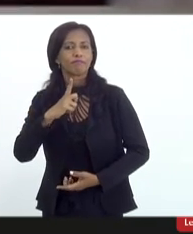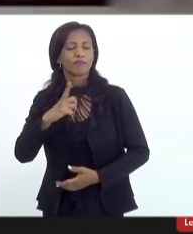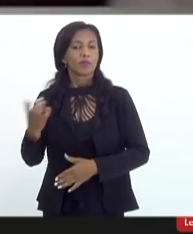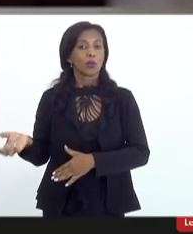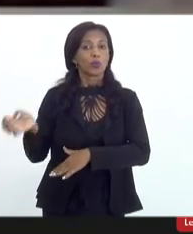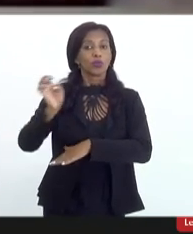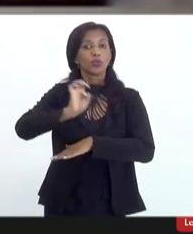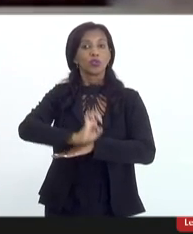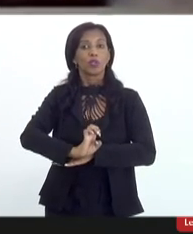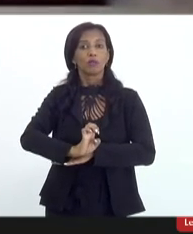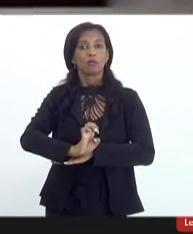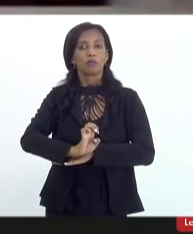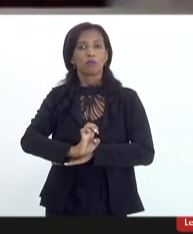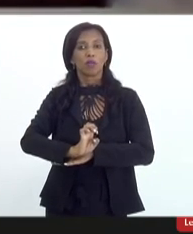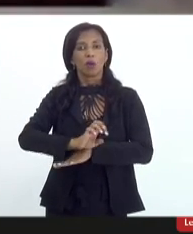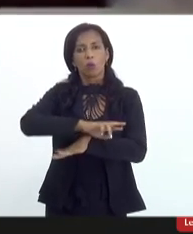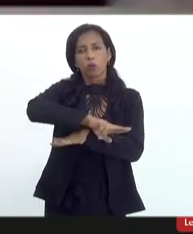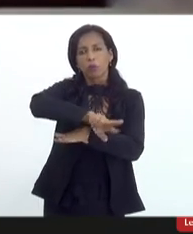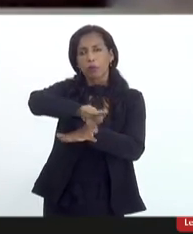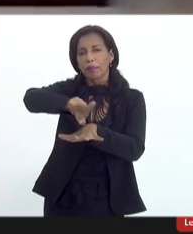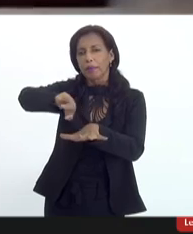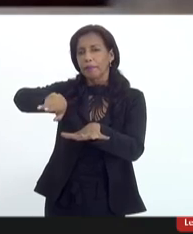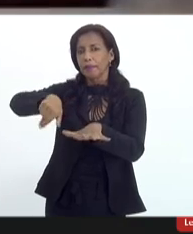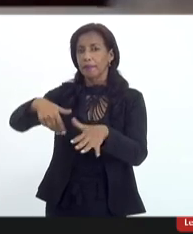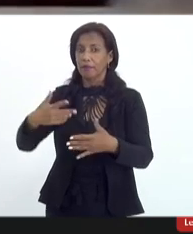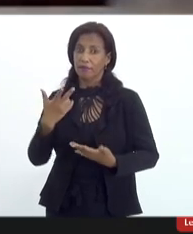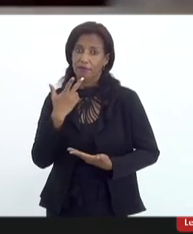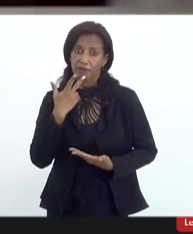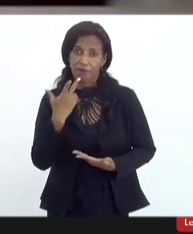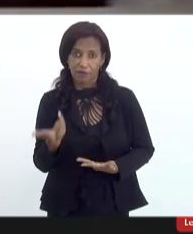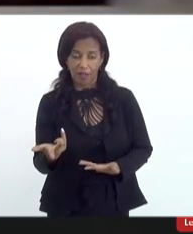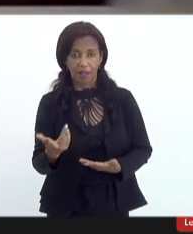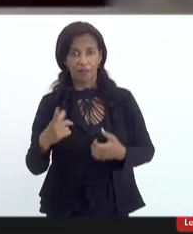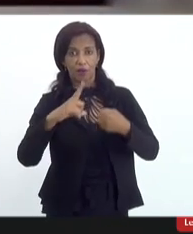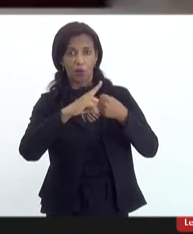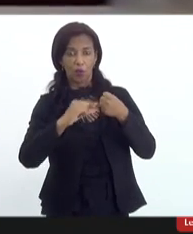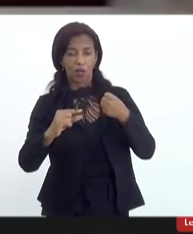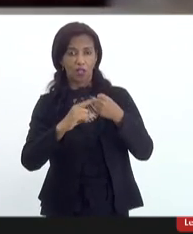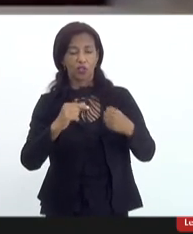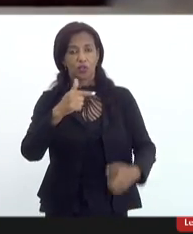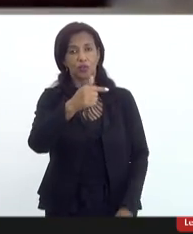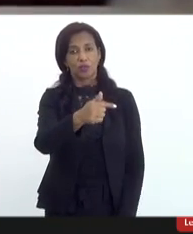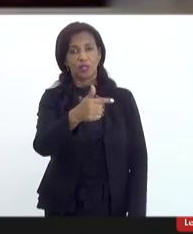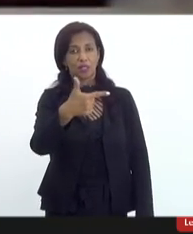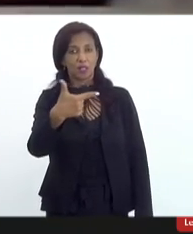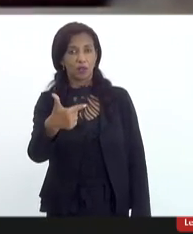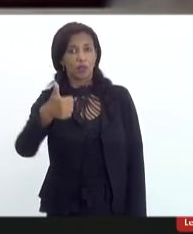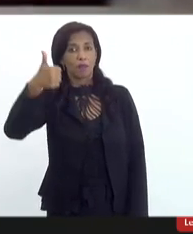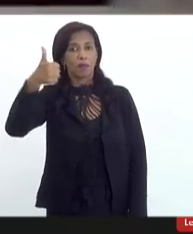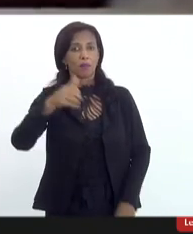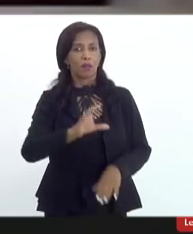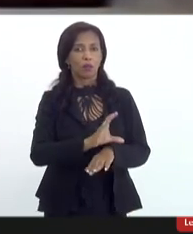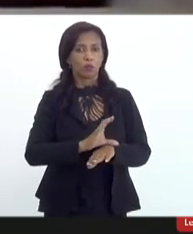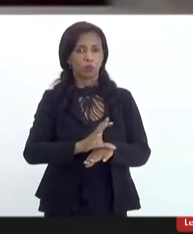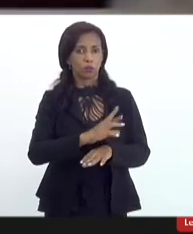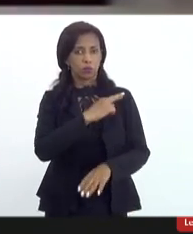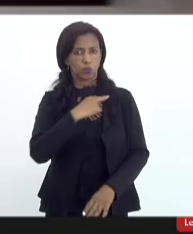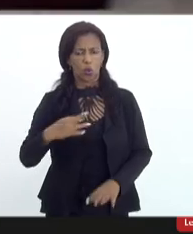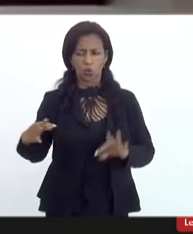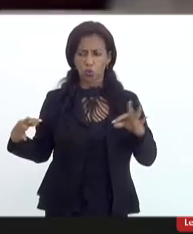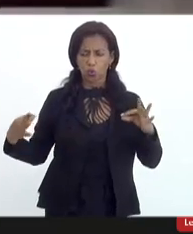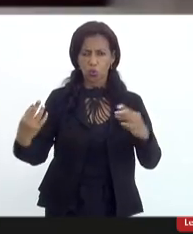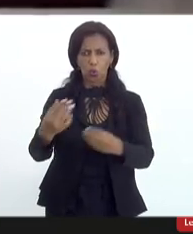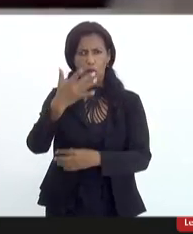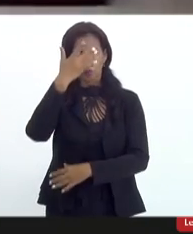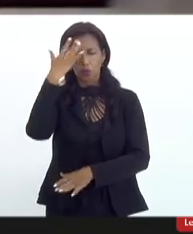Estado plural. Dizia o artigo 72 da primeira Constituição Republicana, todos os indivíduos e